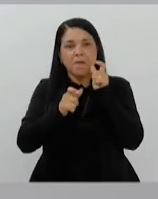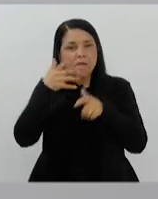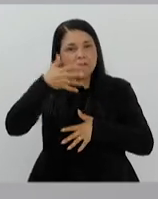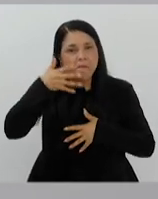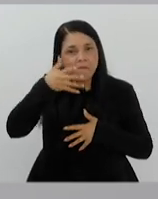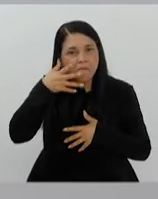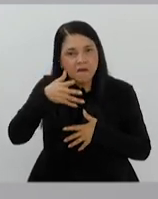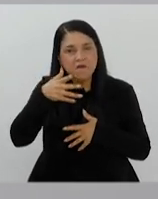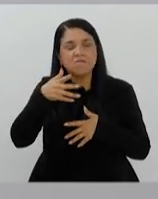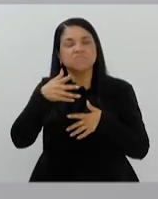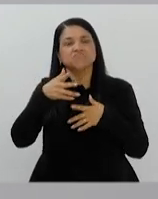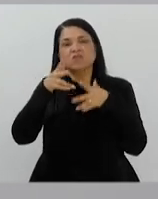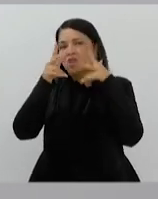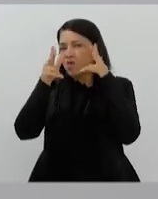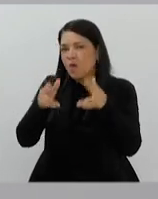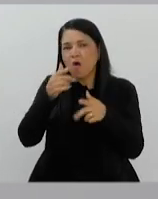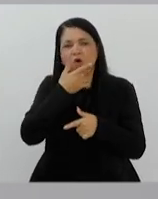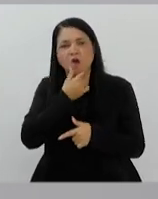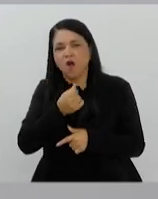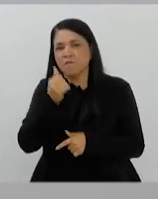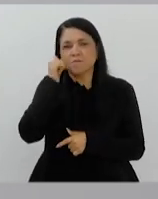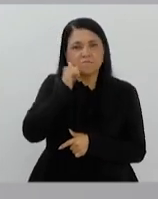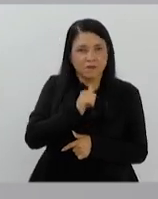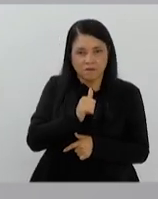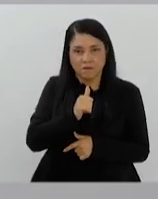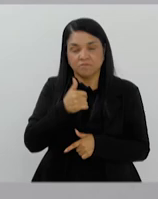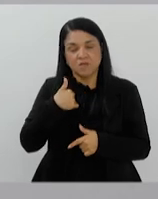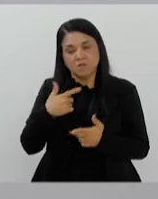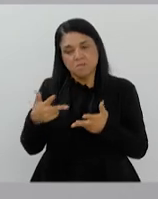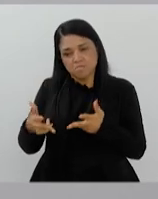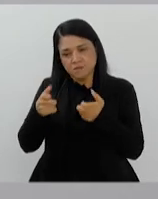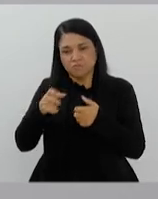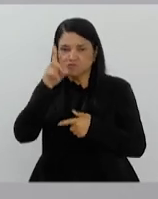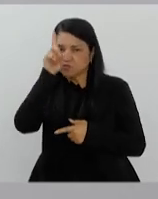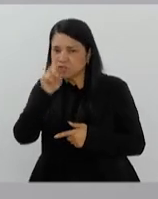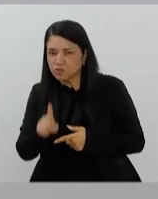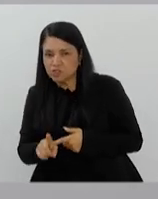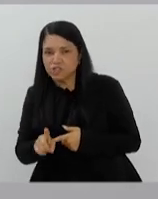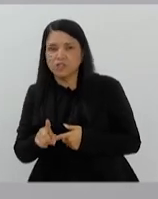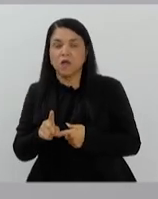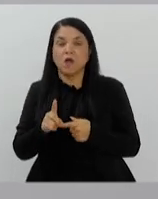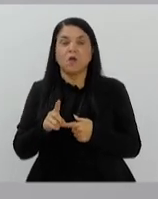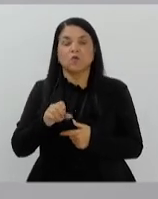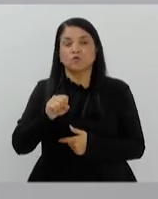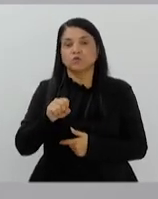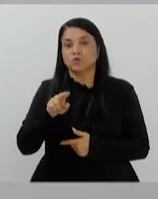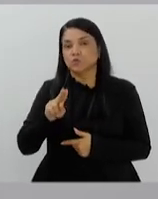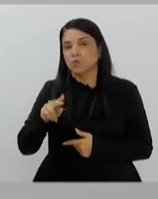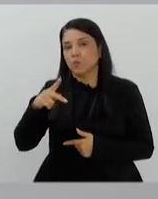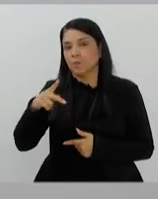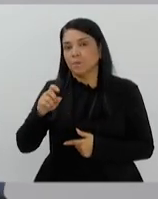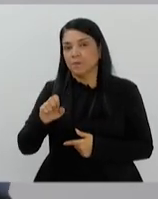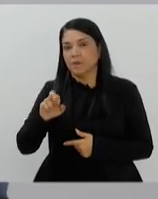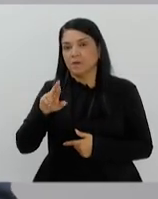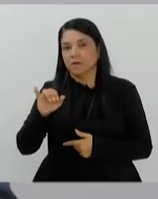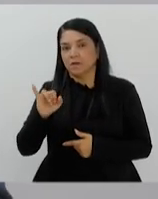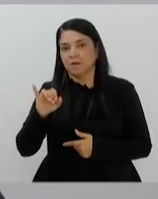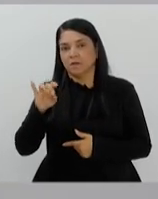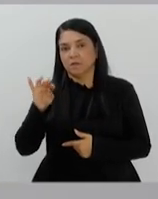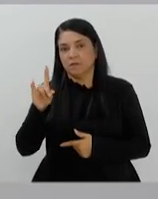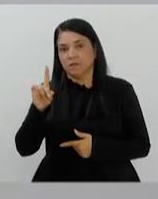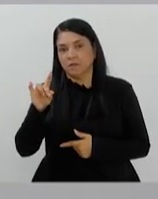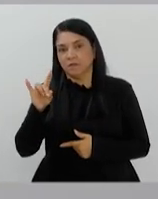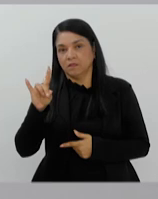frente é que a diretoria Superintendência sei lá o que que é de comunicação da cedai neste momento se